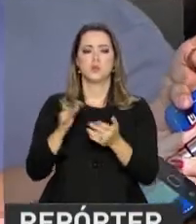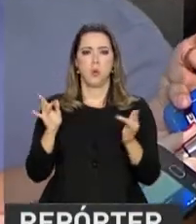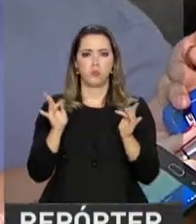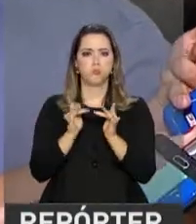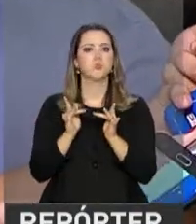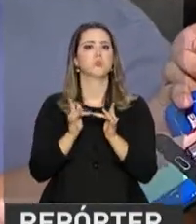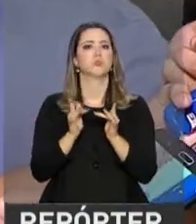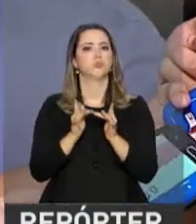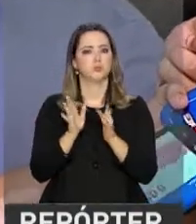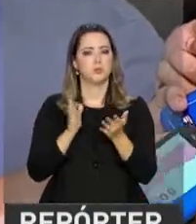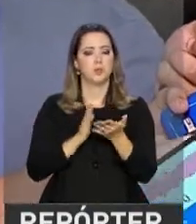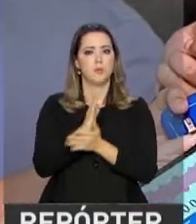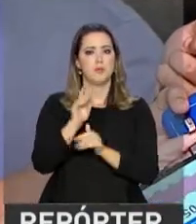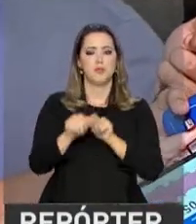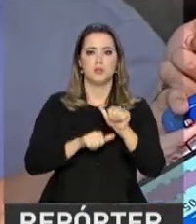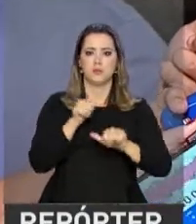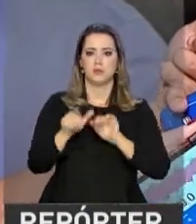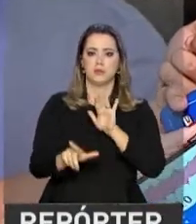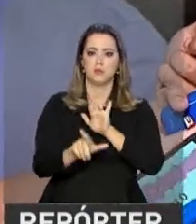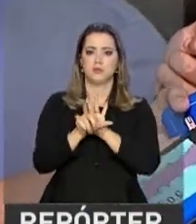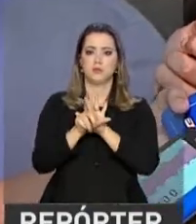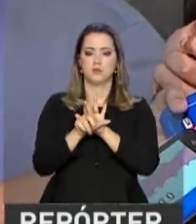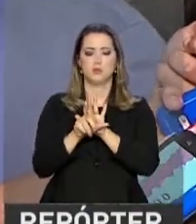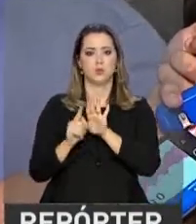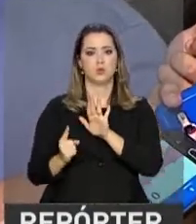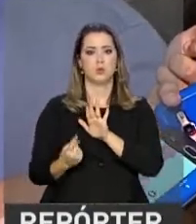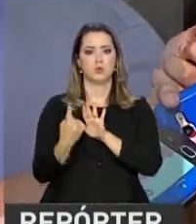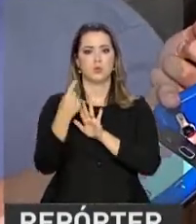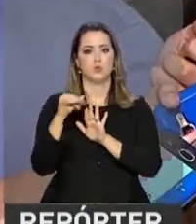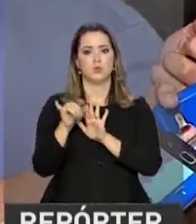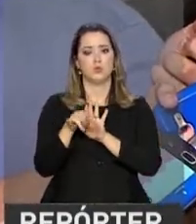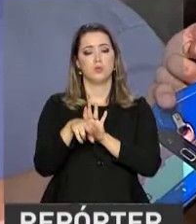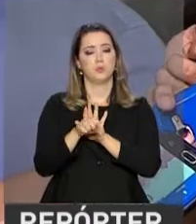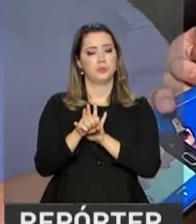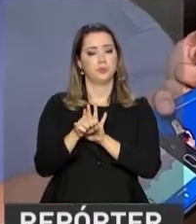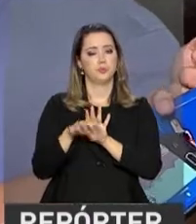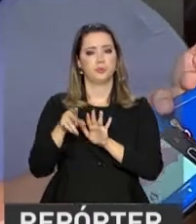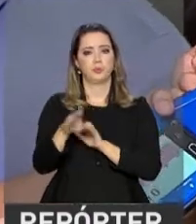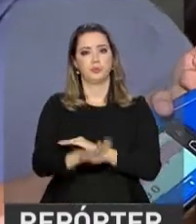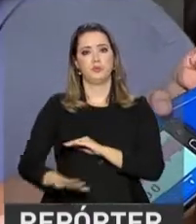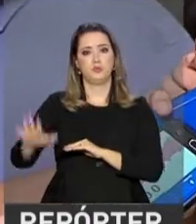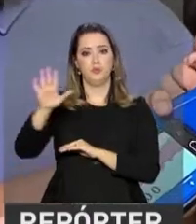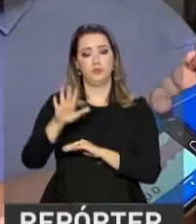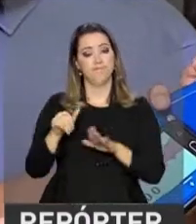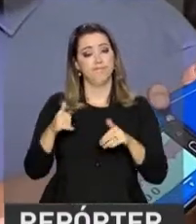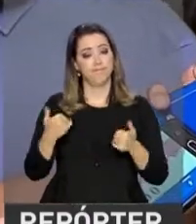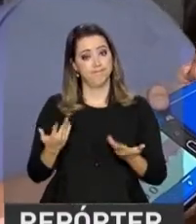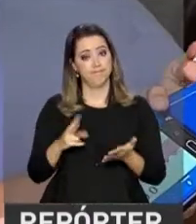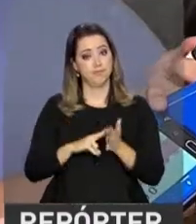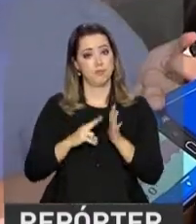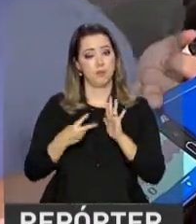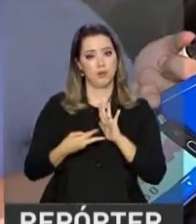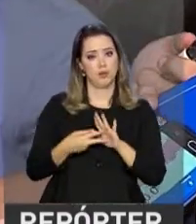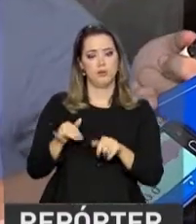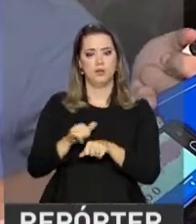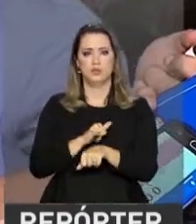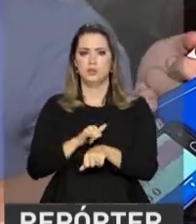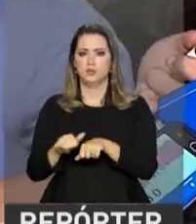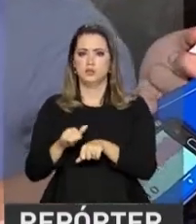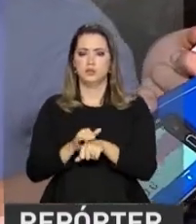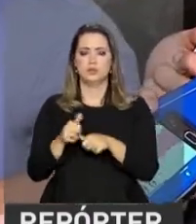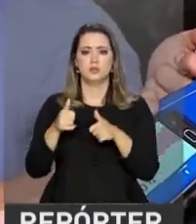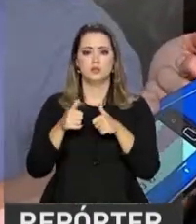existência de um regime o único de previdência para todos os brasileiros ou seja nossa estratégia está sendo